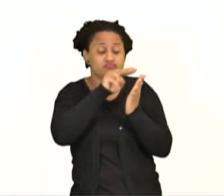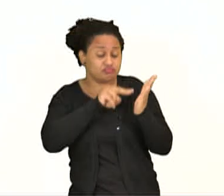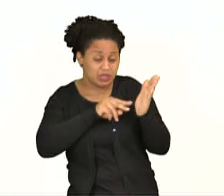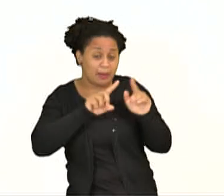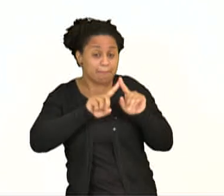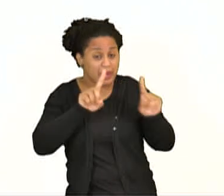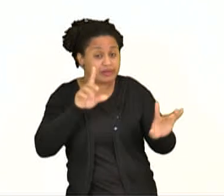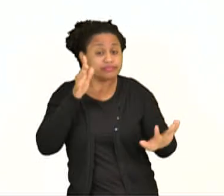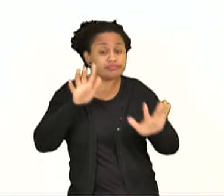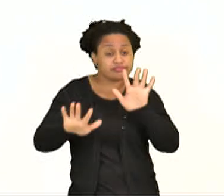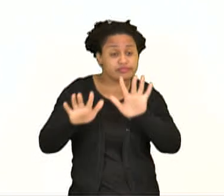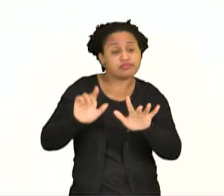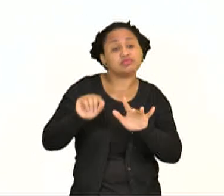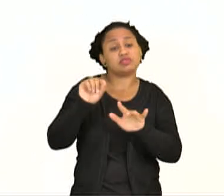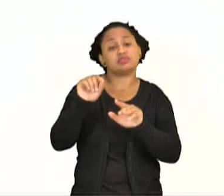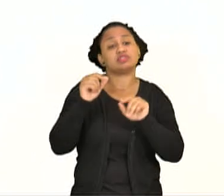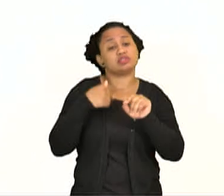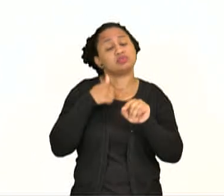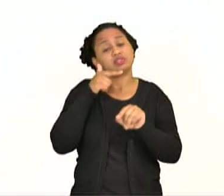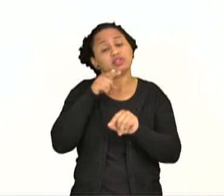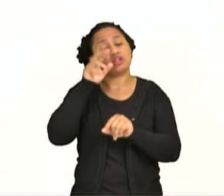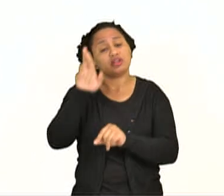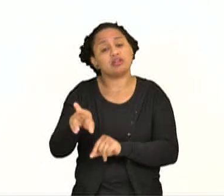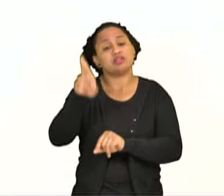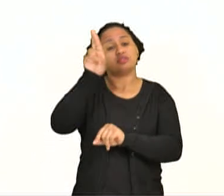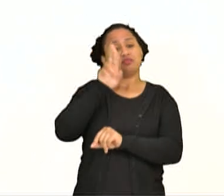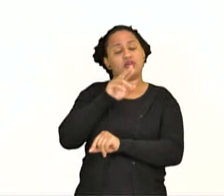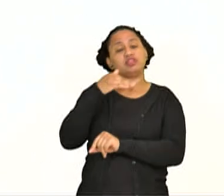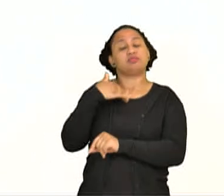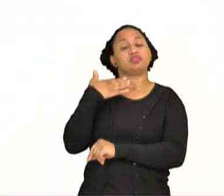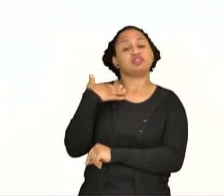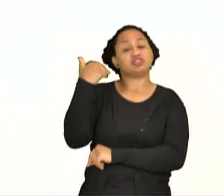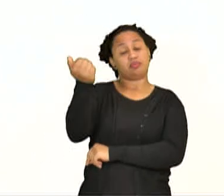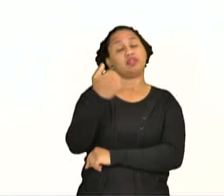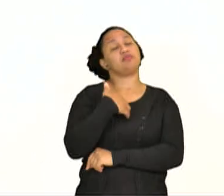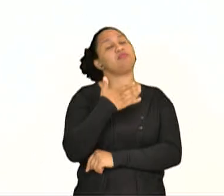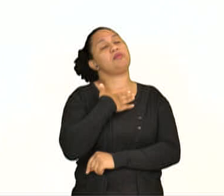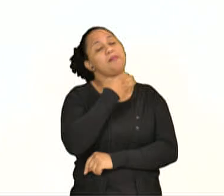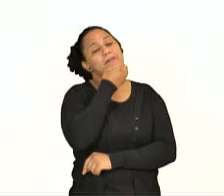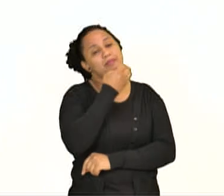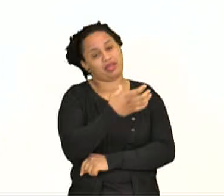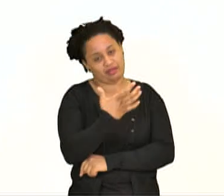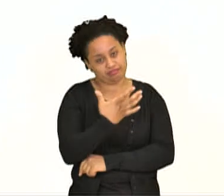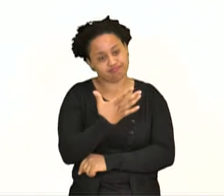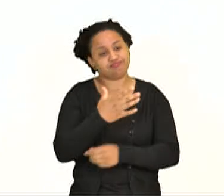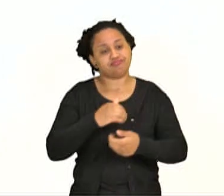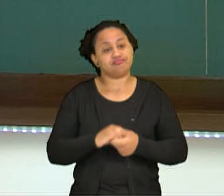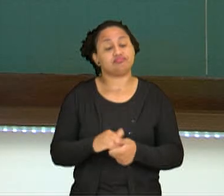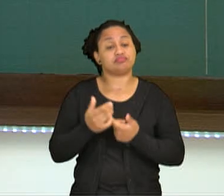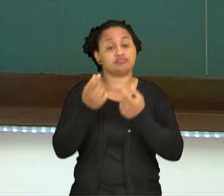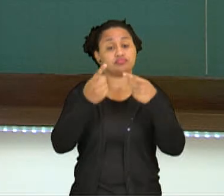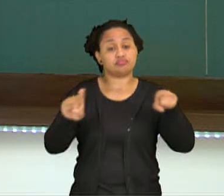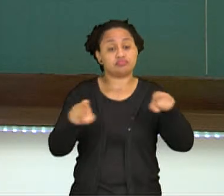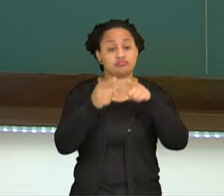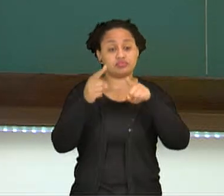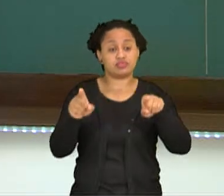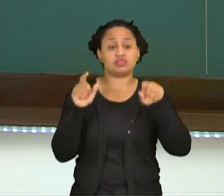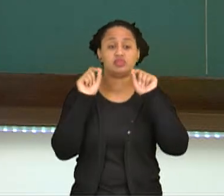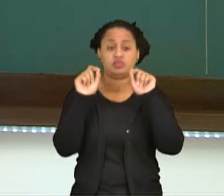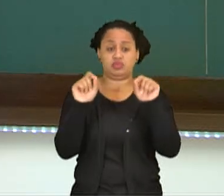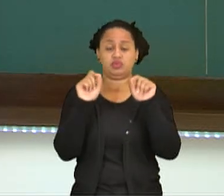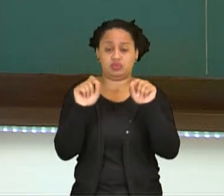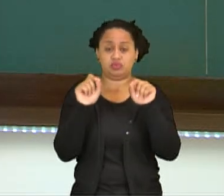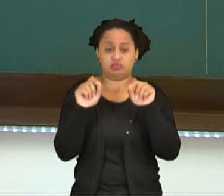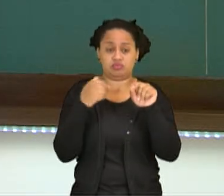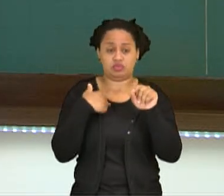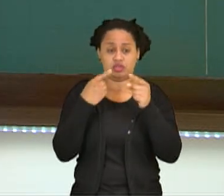quem sabe até darás resposta imediata me chamando de meu bem. Então essa música, ela